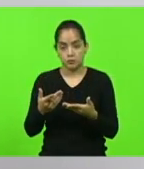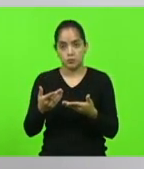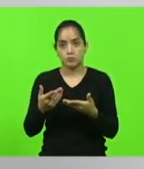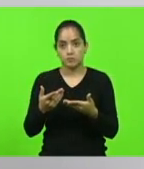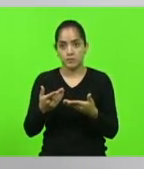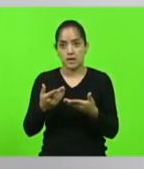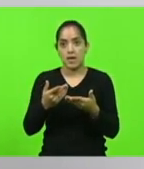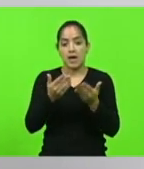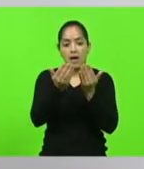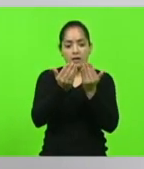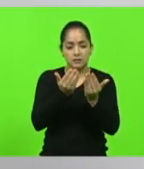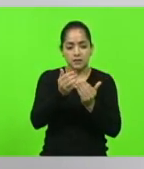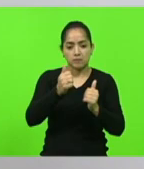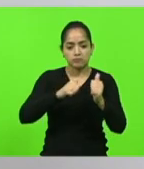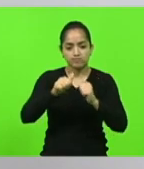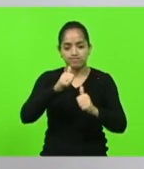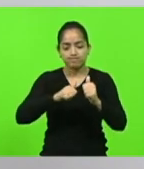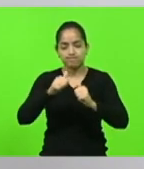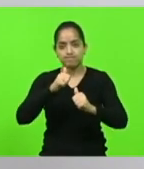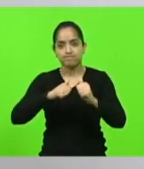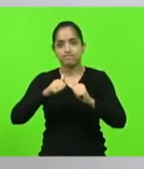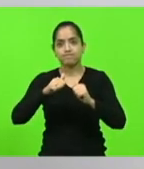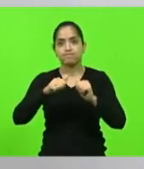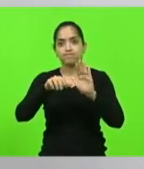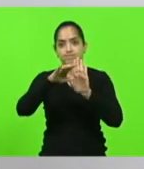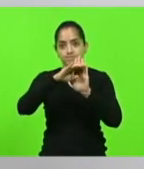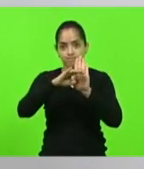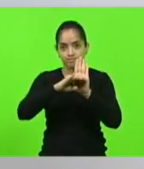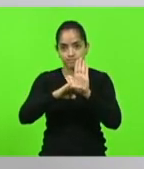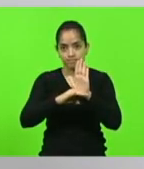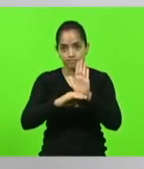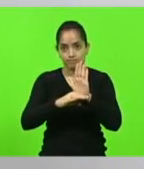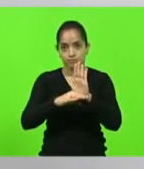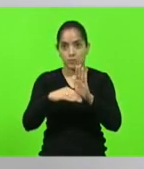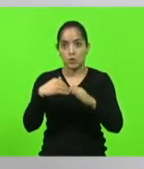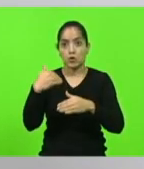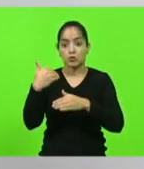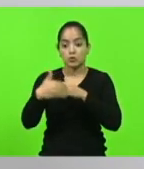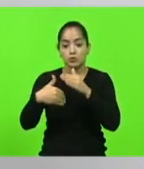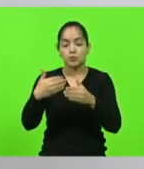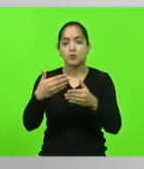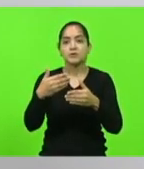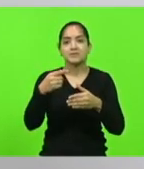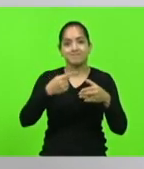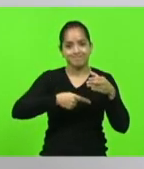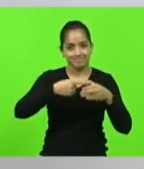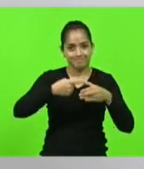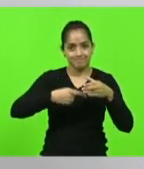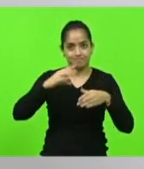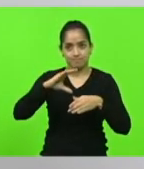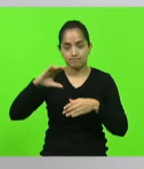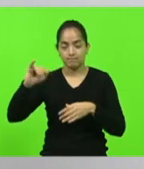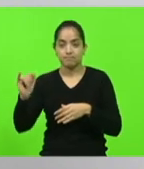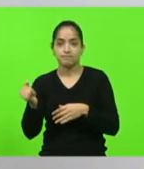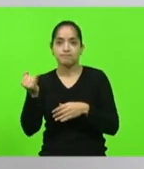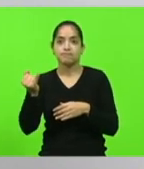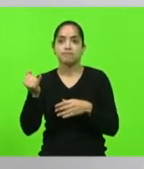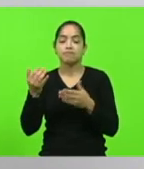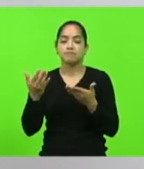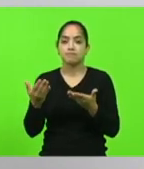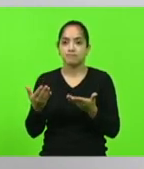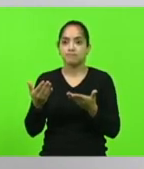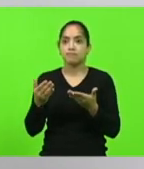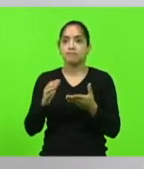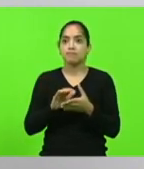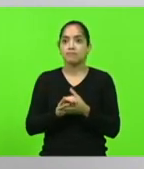análise de juridicidade da matéria na Instância processual da comissão de constituição e justiça nos